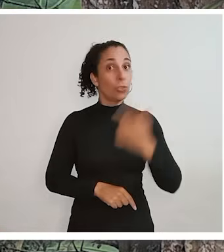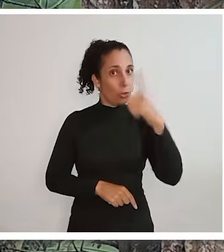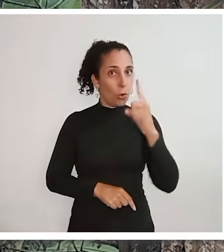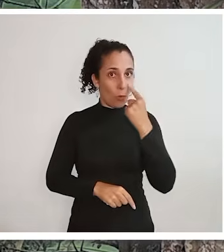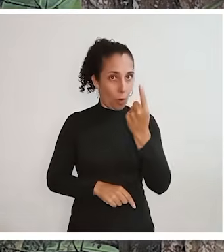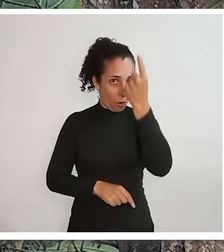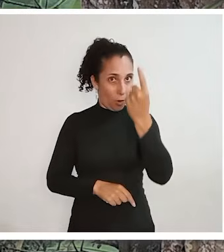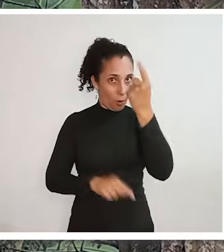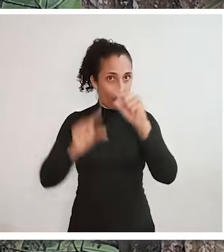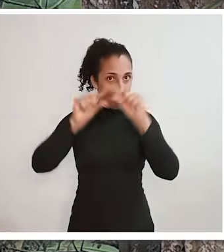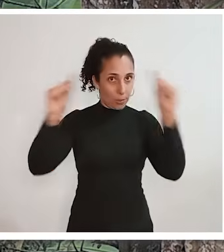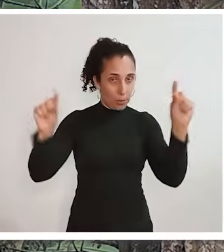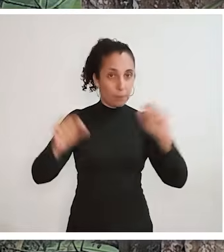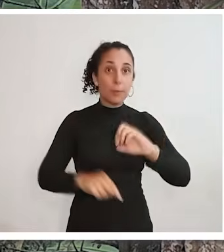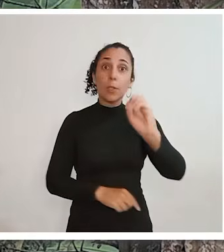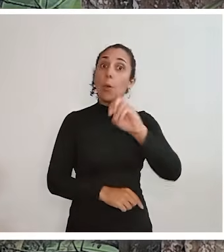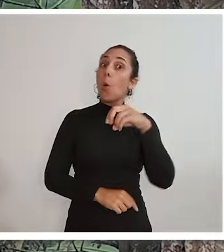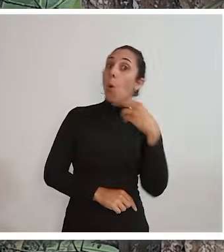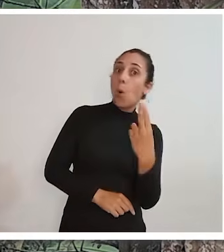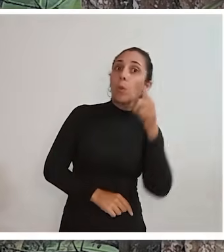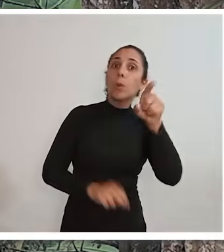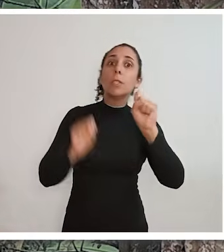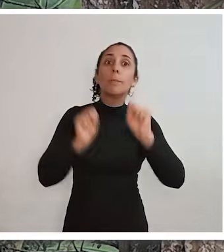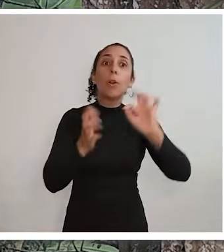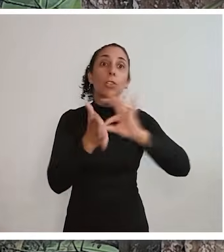tripsefotos@gmail.com. Repetindo,